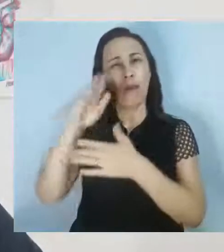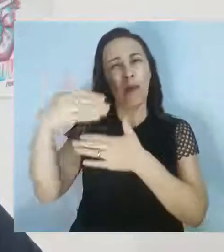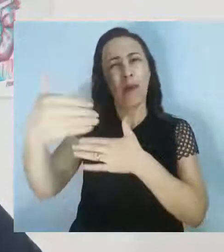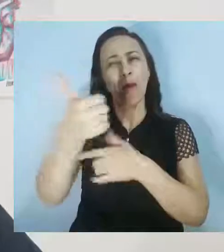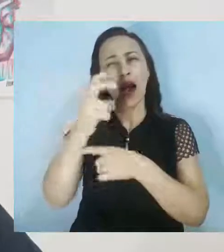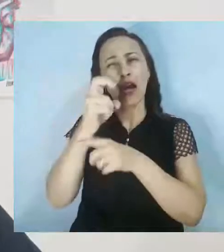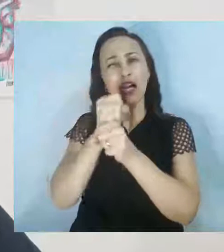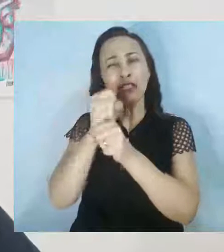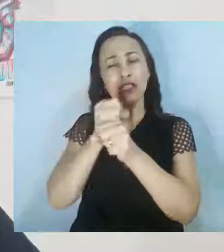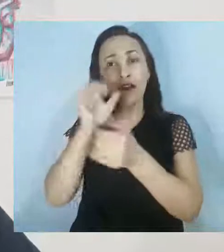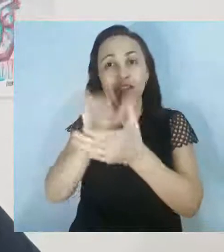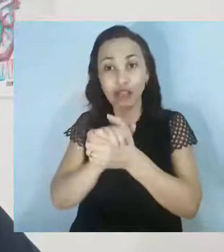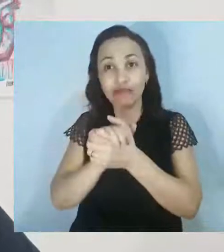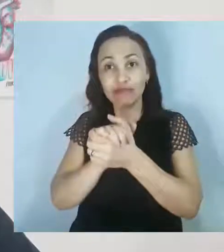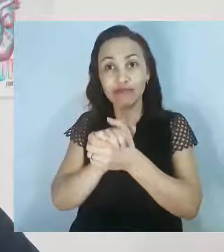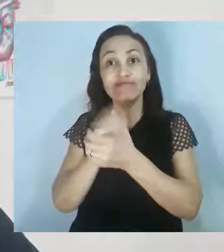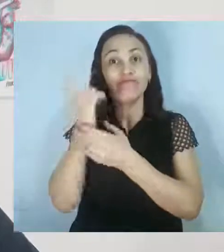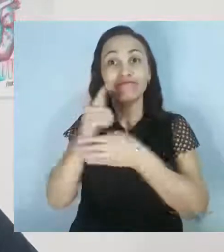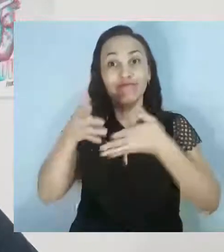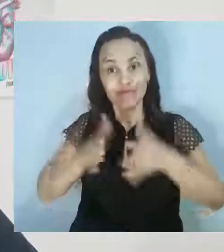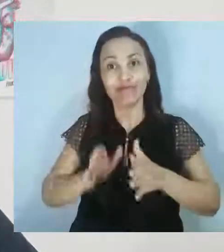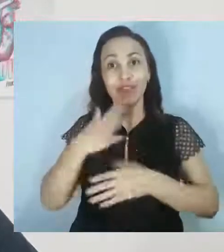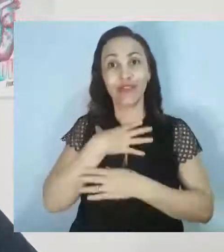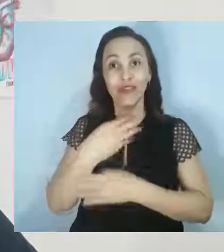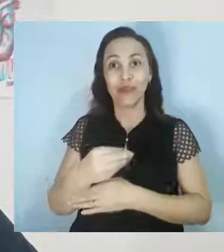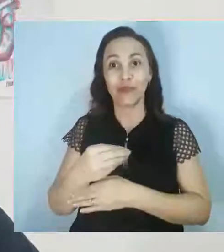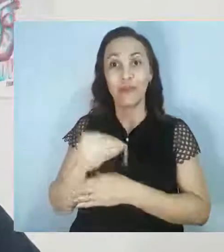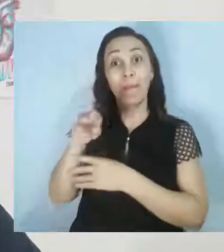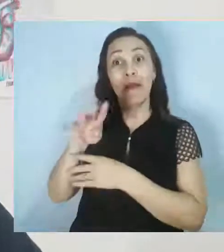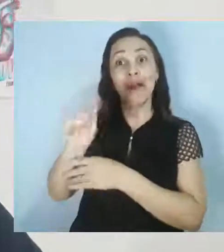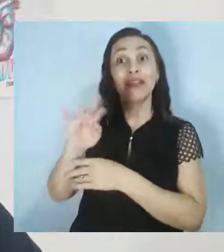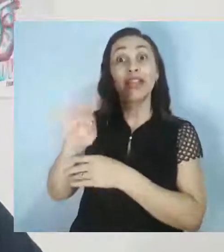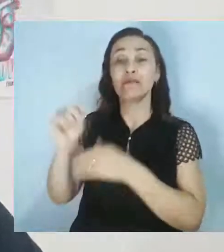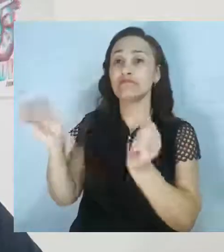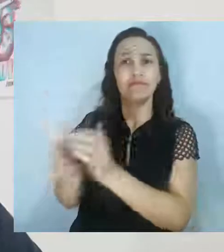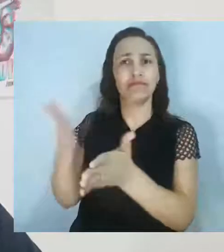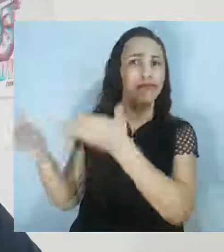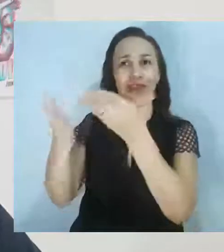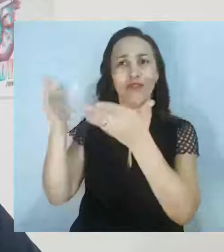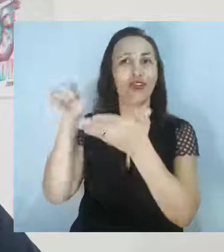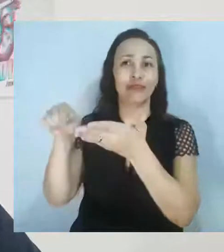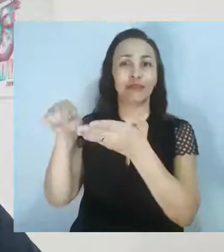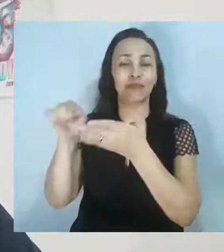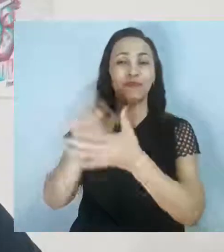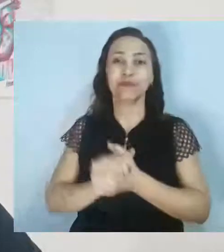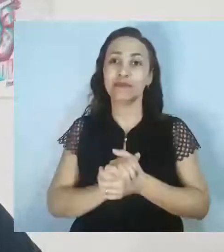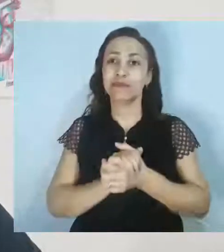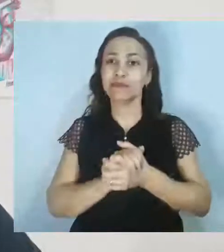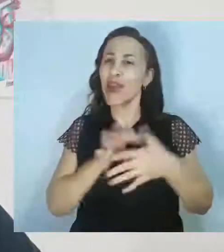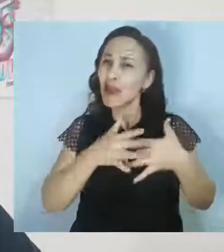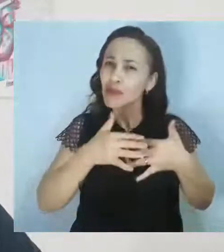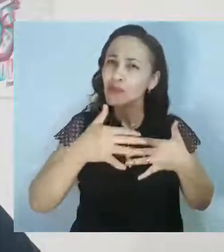de casados, nós tivemos essa filha maravilhosa que é a Maria Teresa. E durante a gestação,